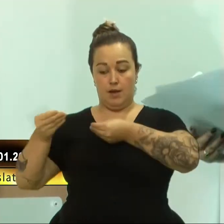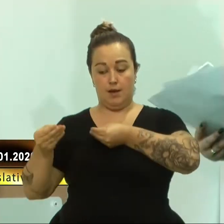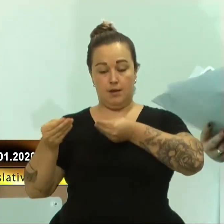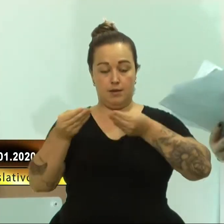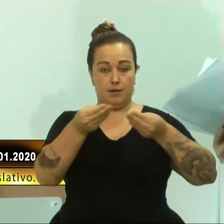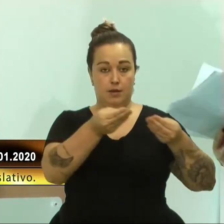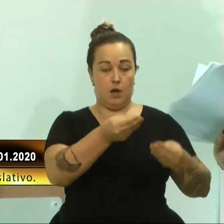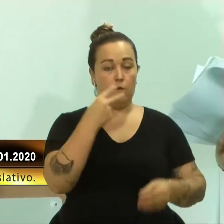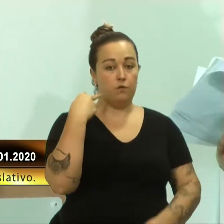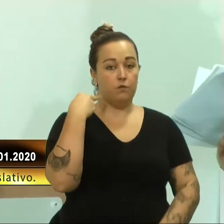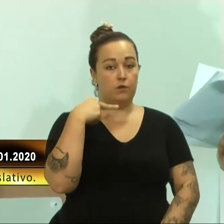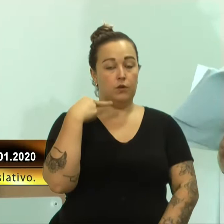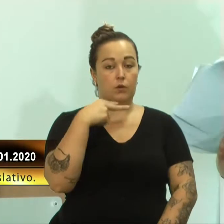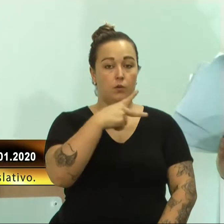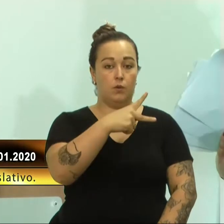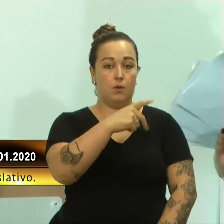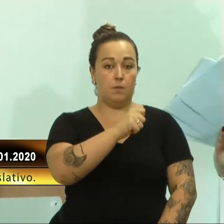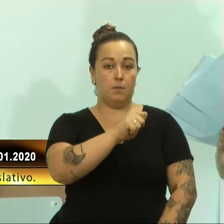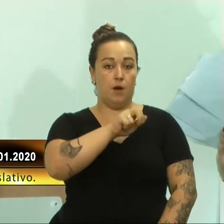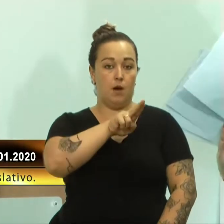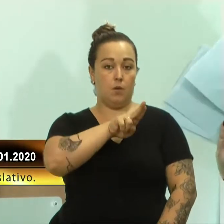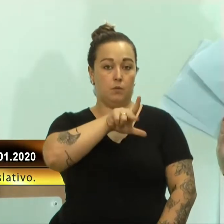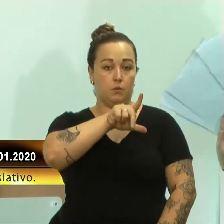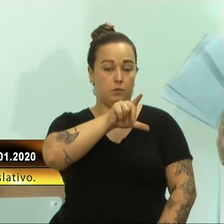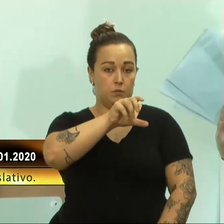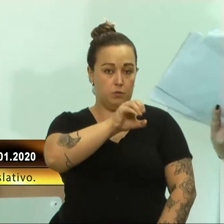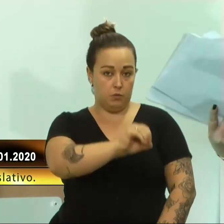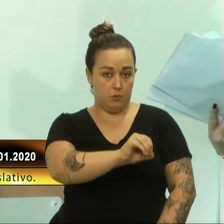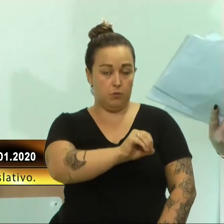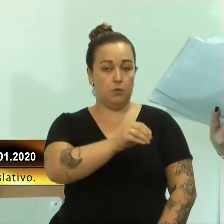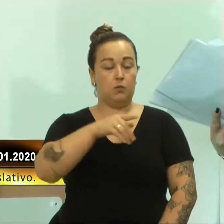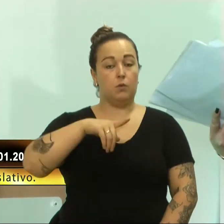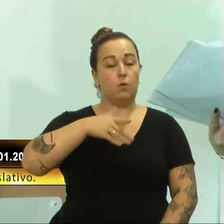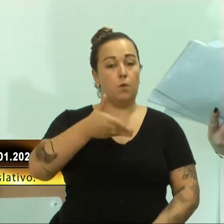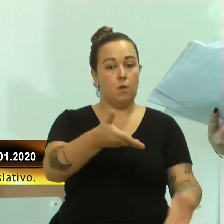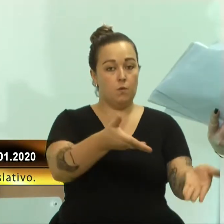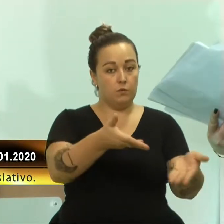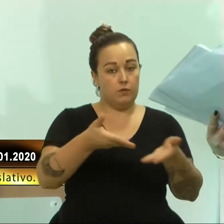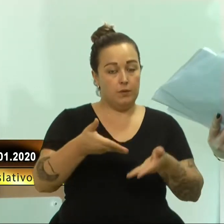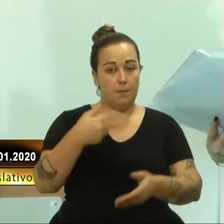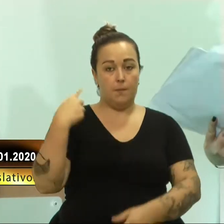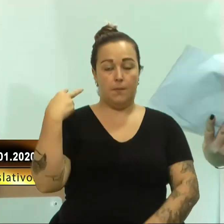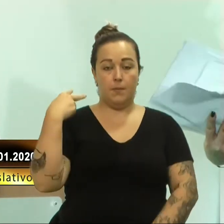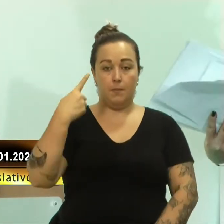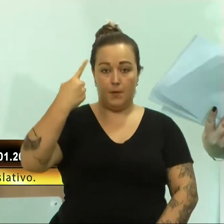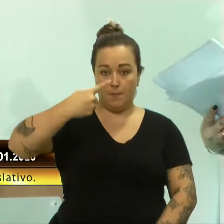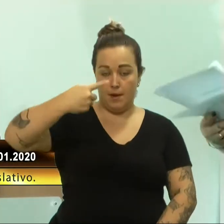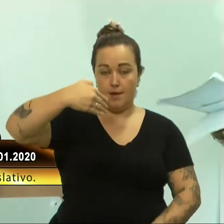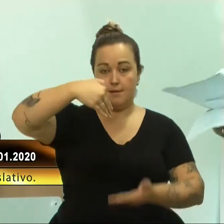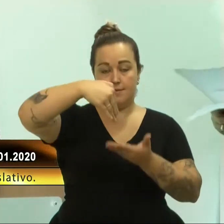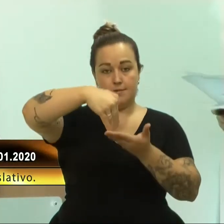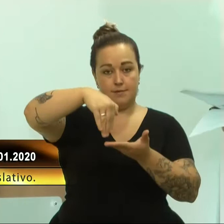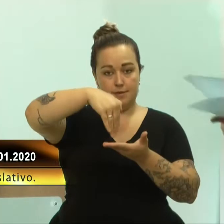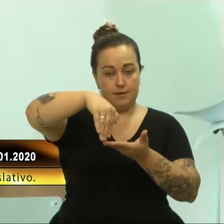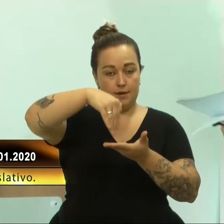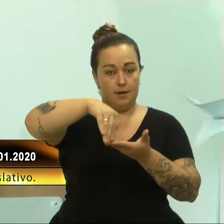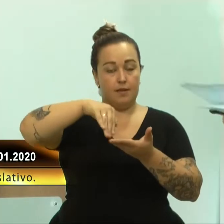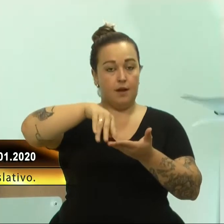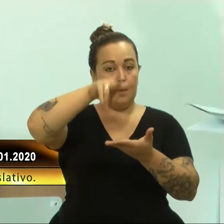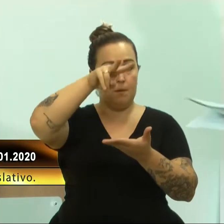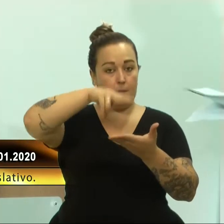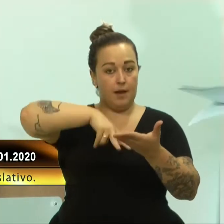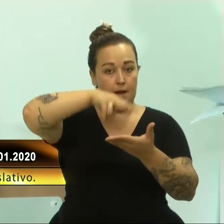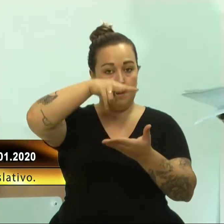Paulo Périco. Convidamos a primeira secretária, a vereadora Tatiane Frisso, para fazer a leitura da ata de transmissão de